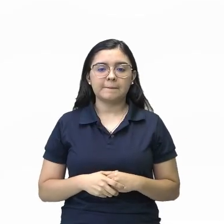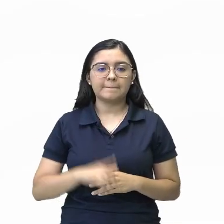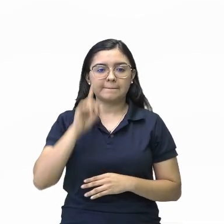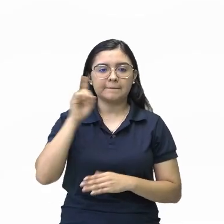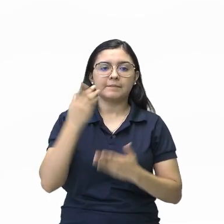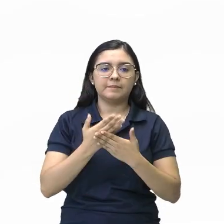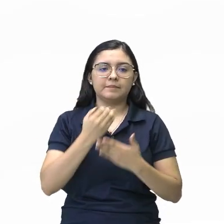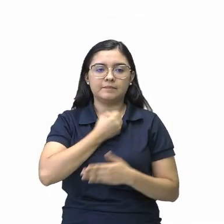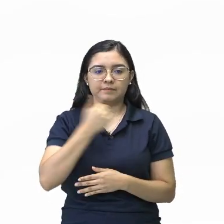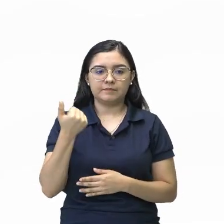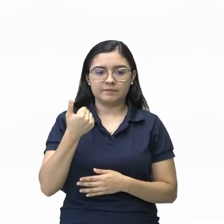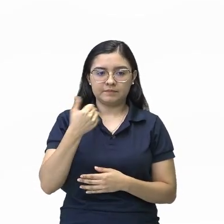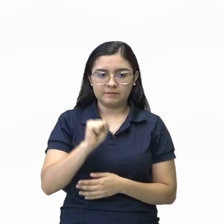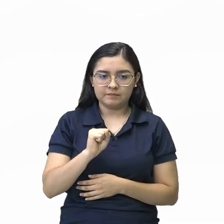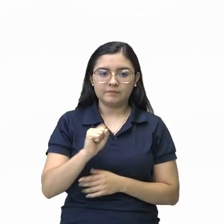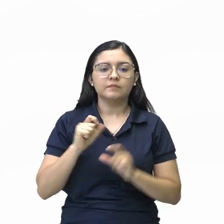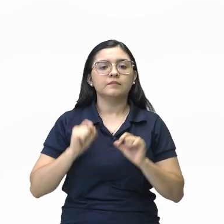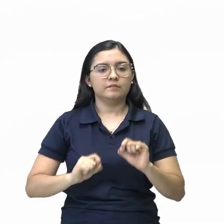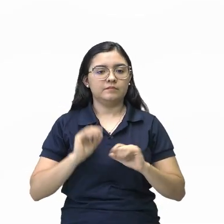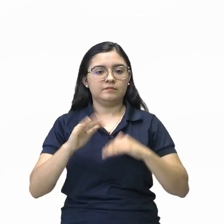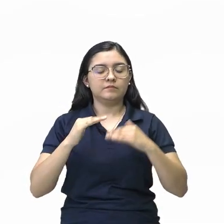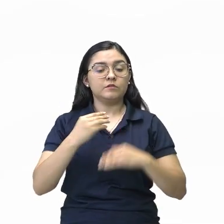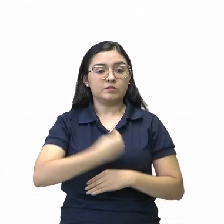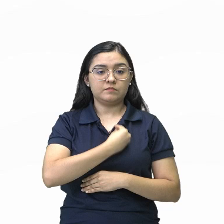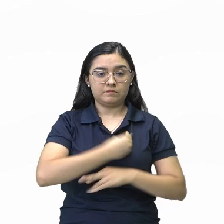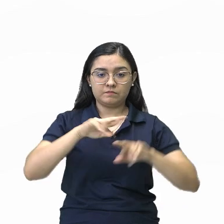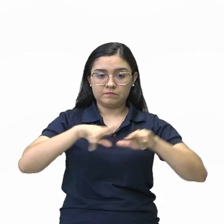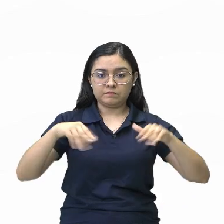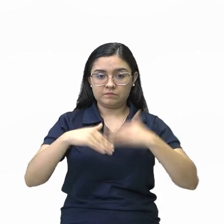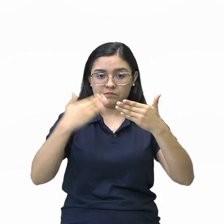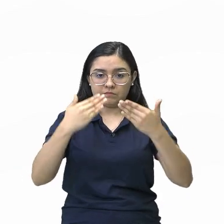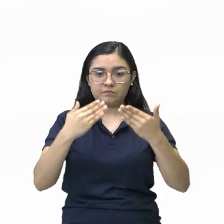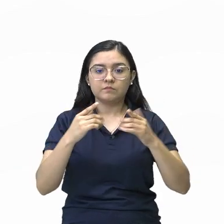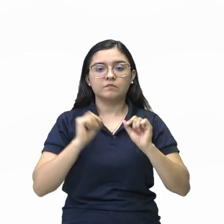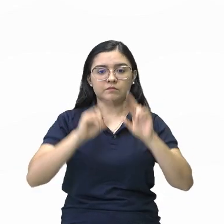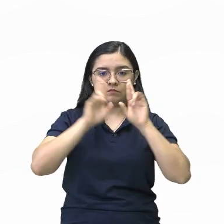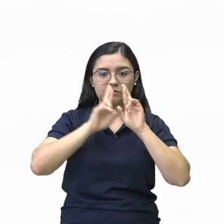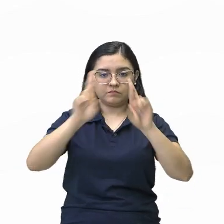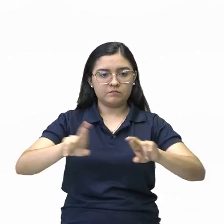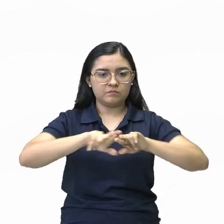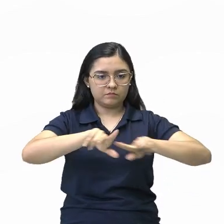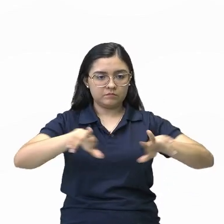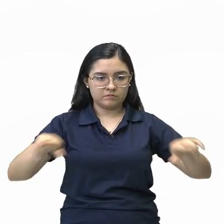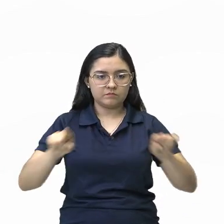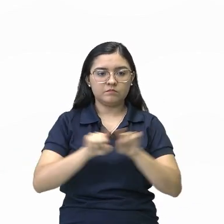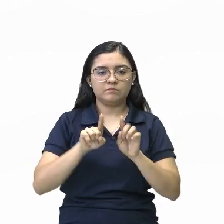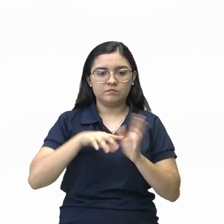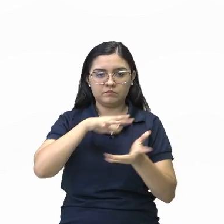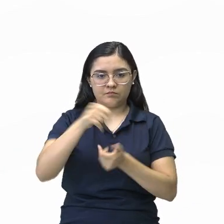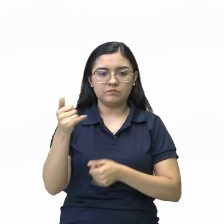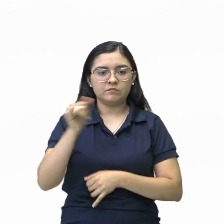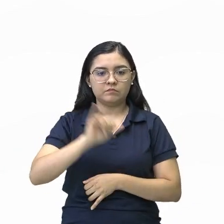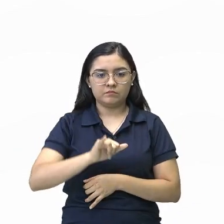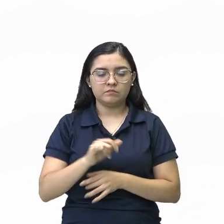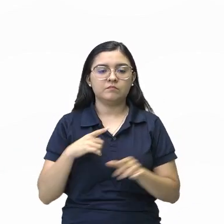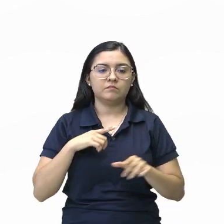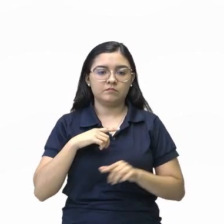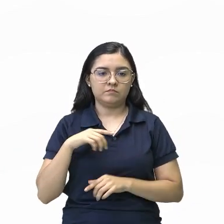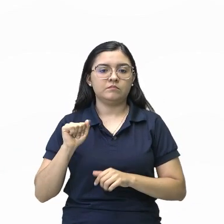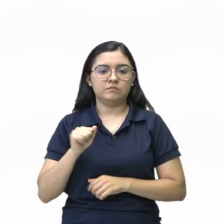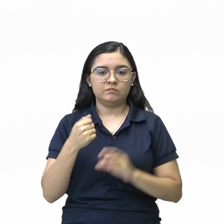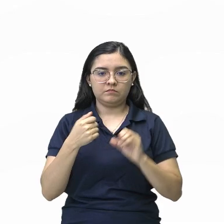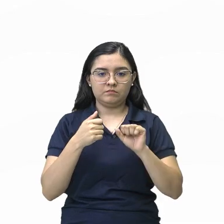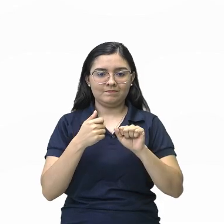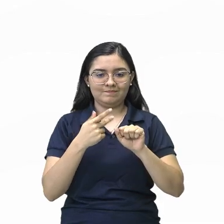Aula de número 18, Evolução dos seres vivos, Respeito à diversidade, Bioquímica,